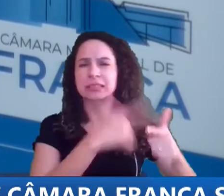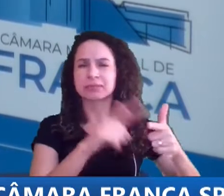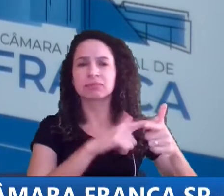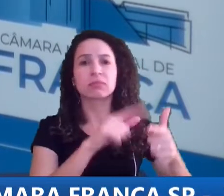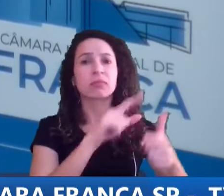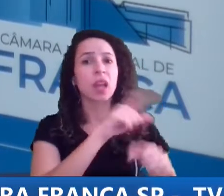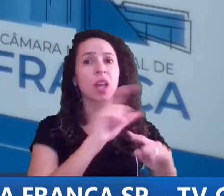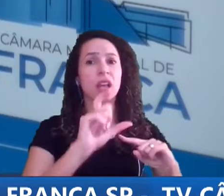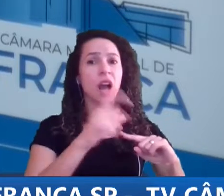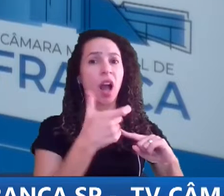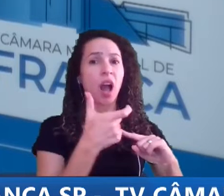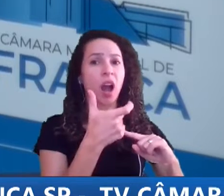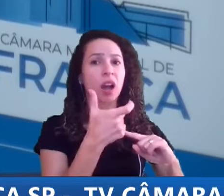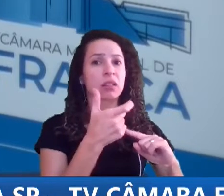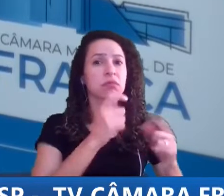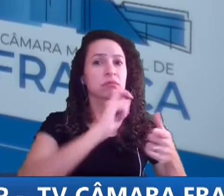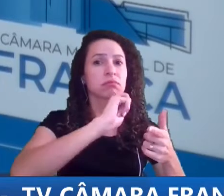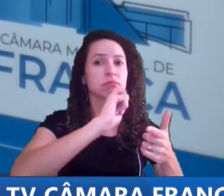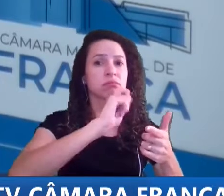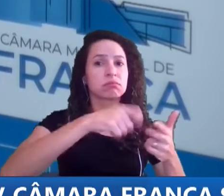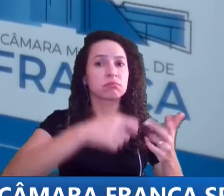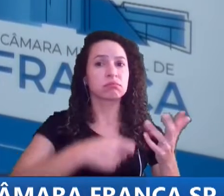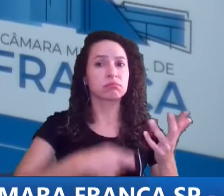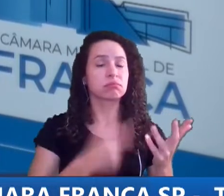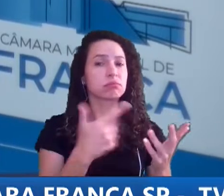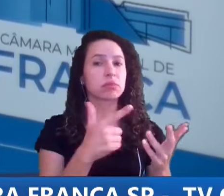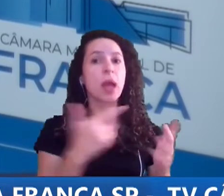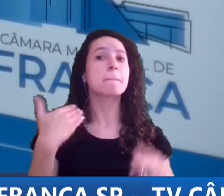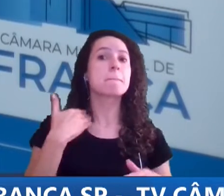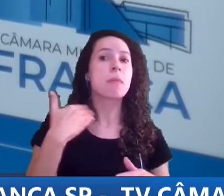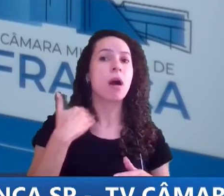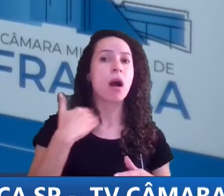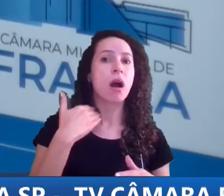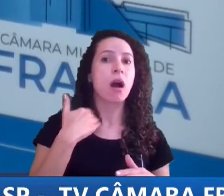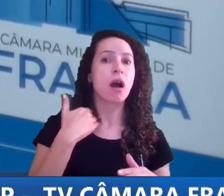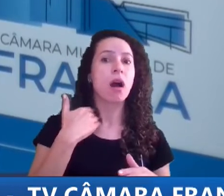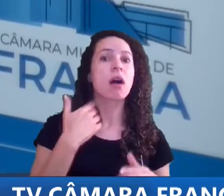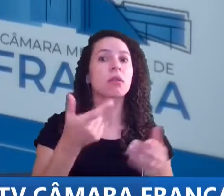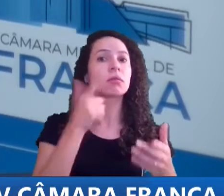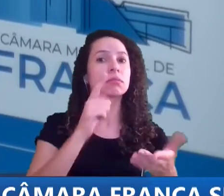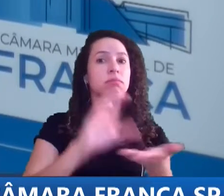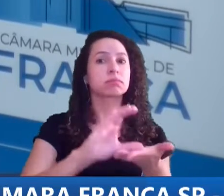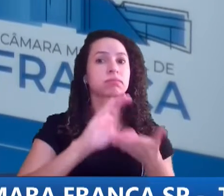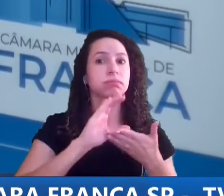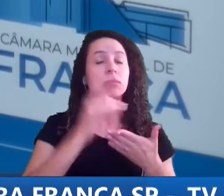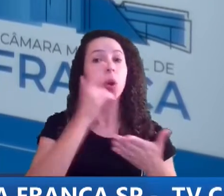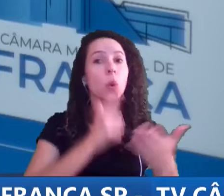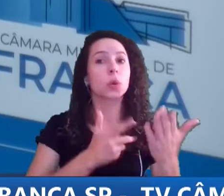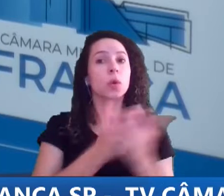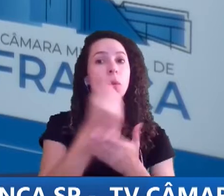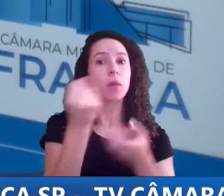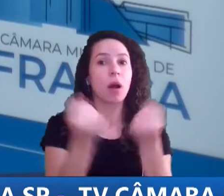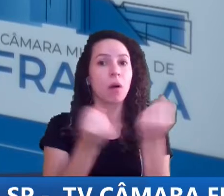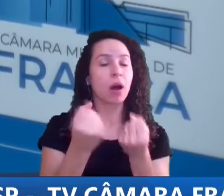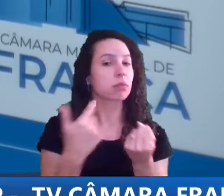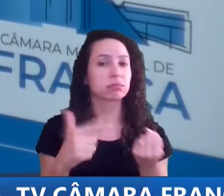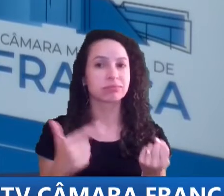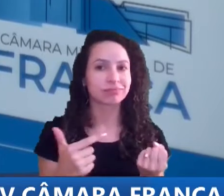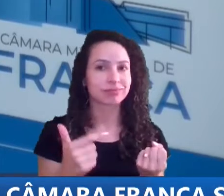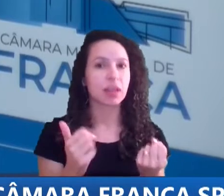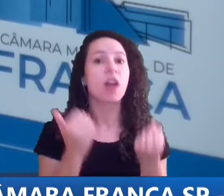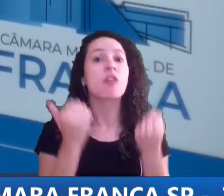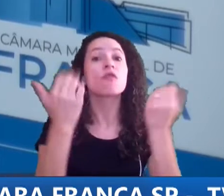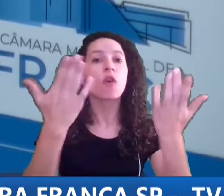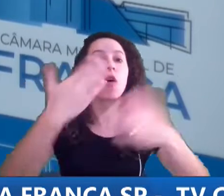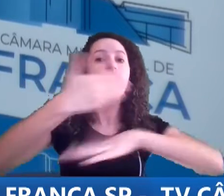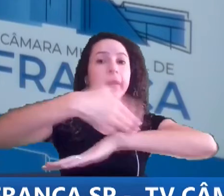crédito. Eles não têm crédito bancário para a aquisição de um automóvel. Eles vão às ruas e nós os encontramos